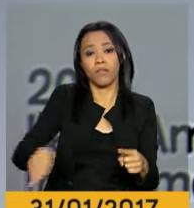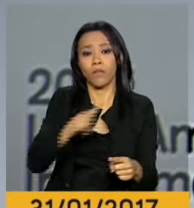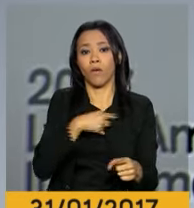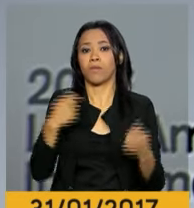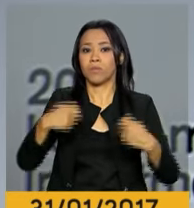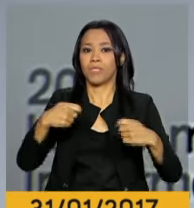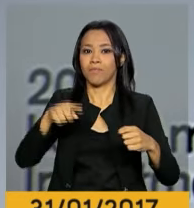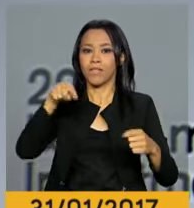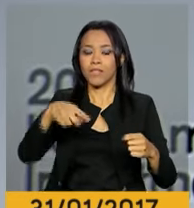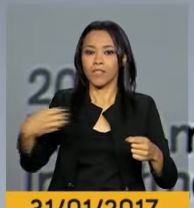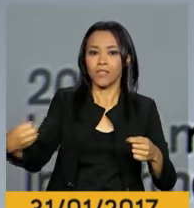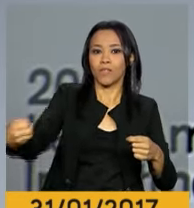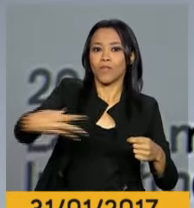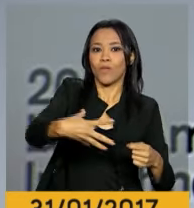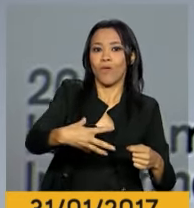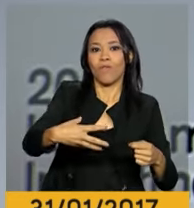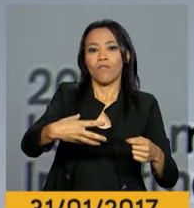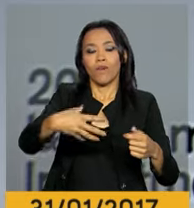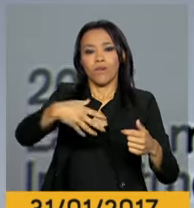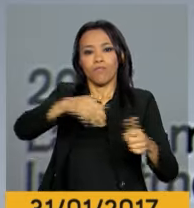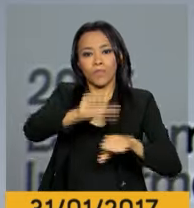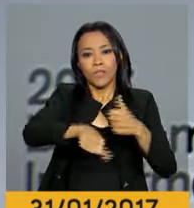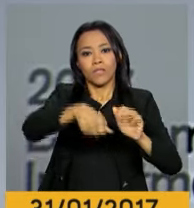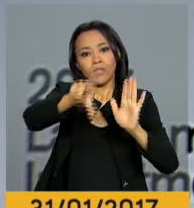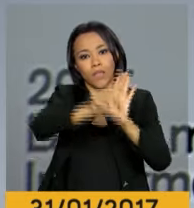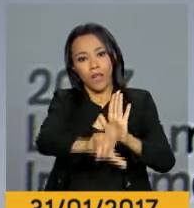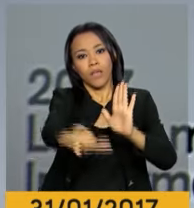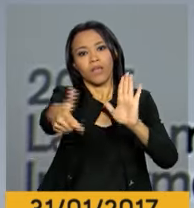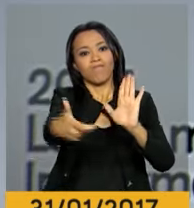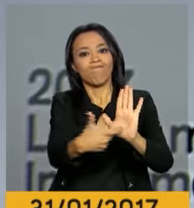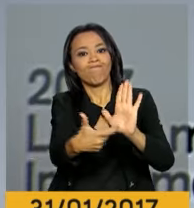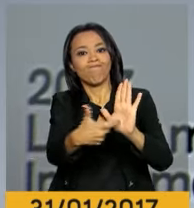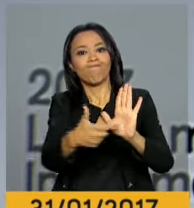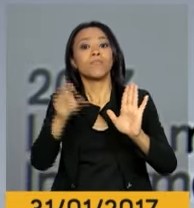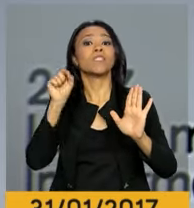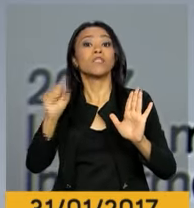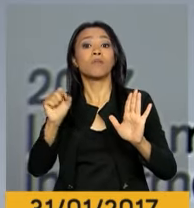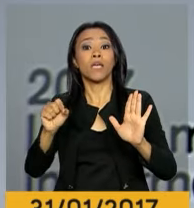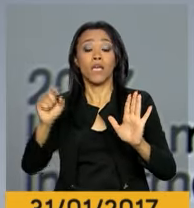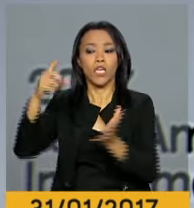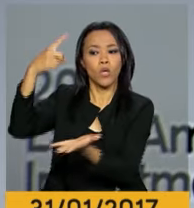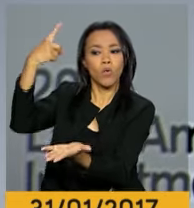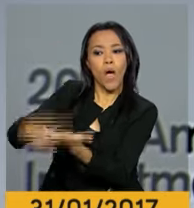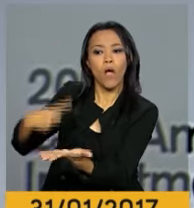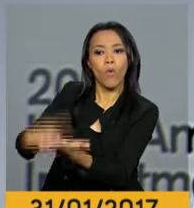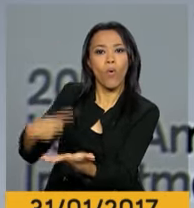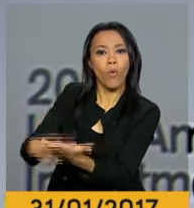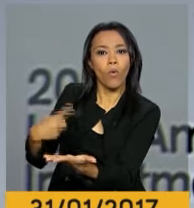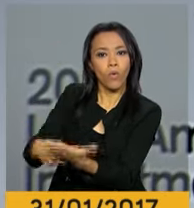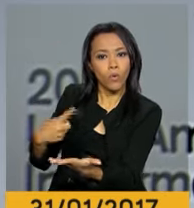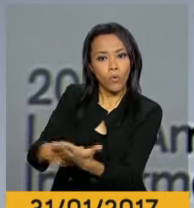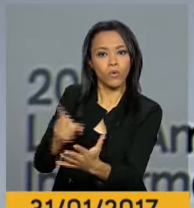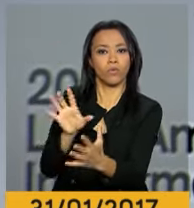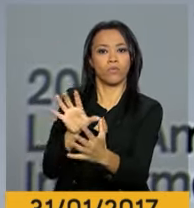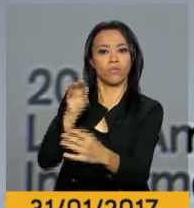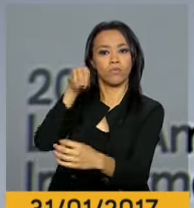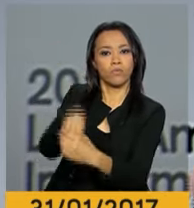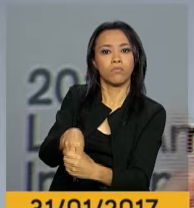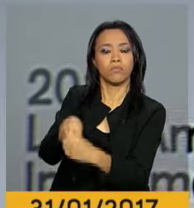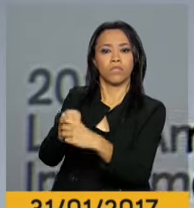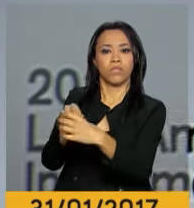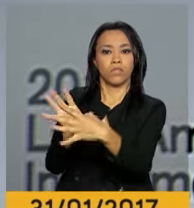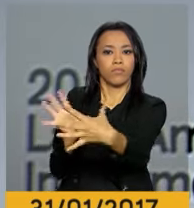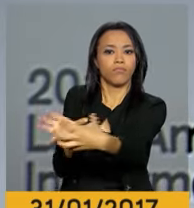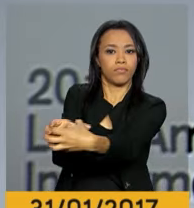nessa modernização da legislação trabalhista fazer com que a Convenção Coletiva de trabalho ou seja aquilo que